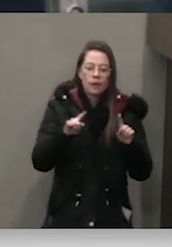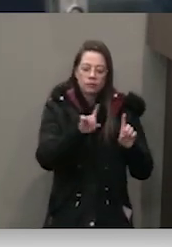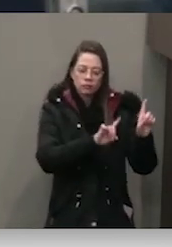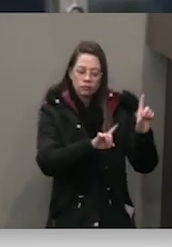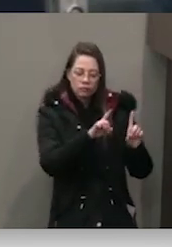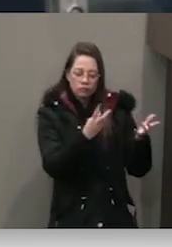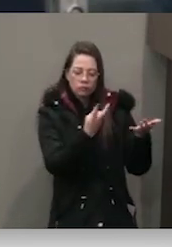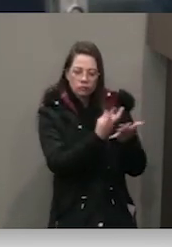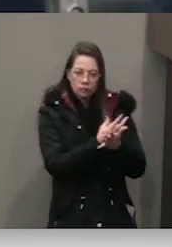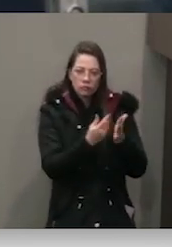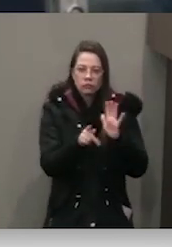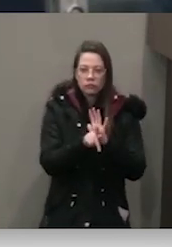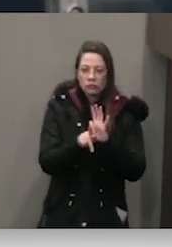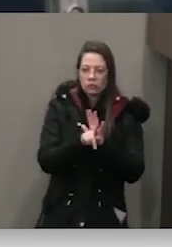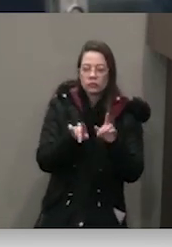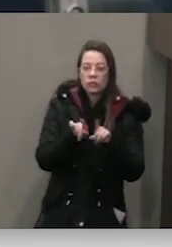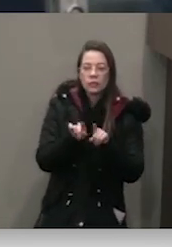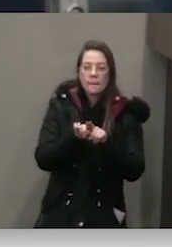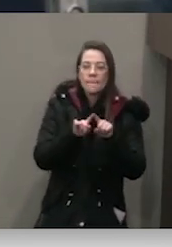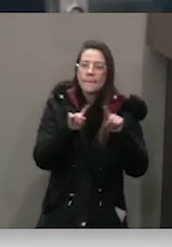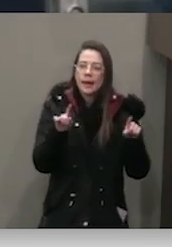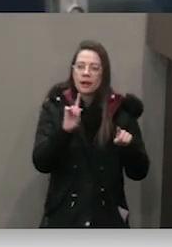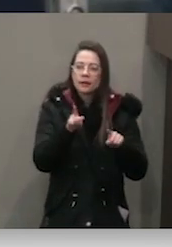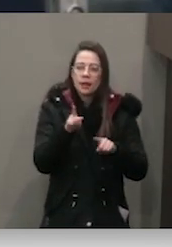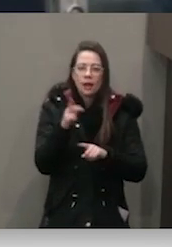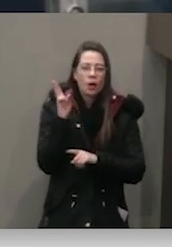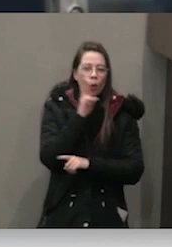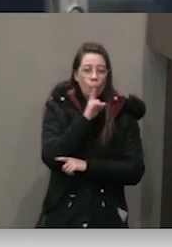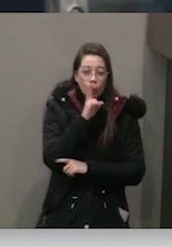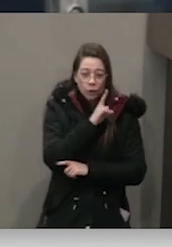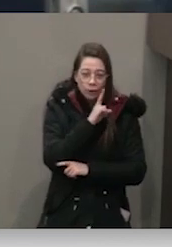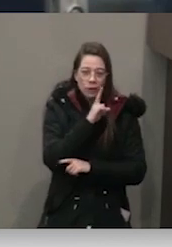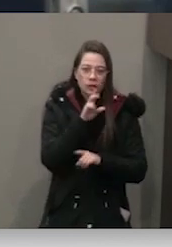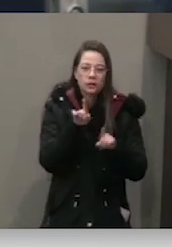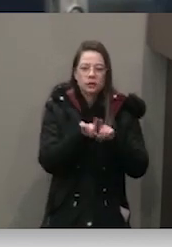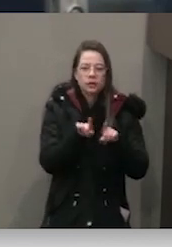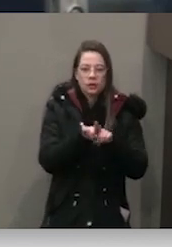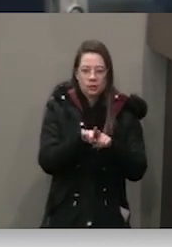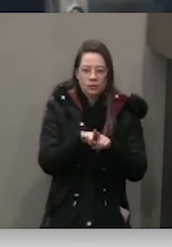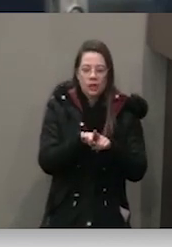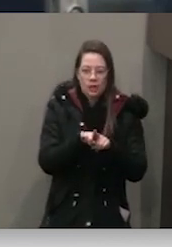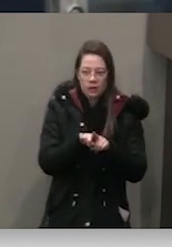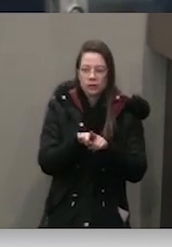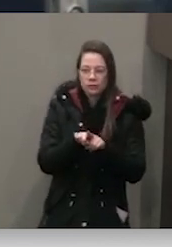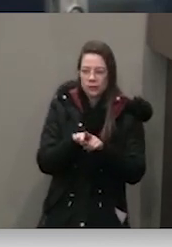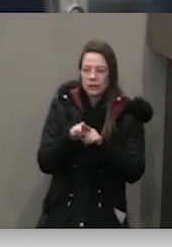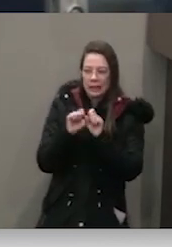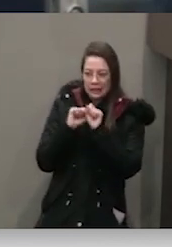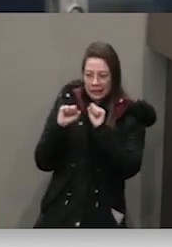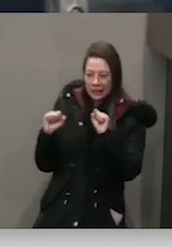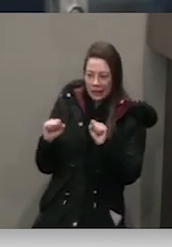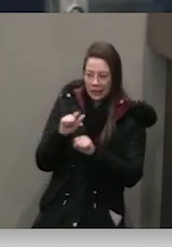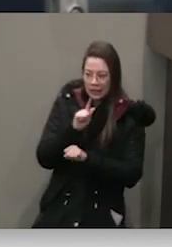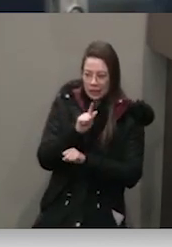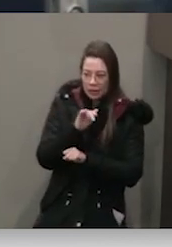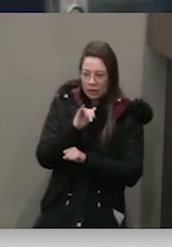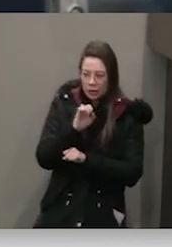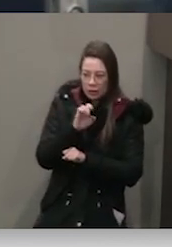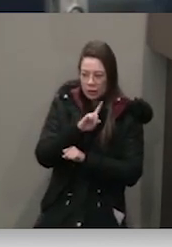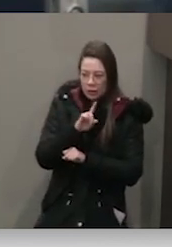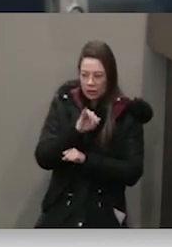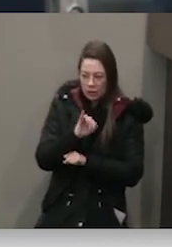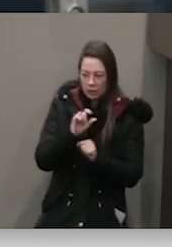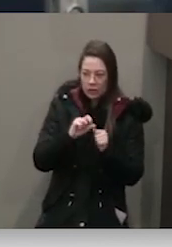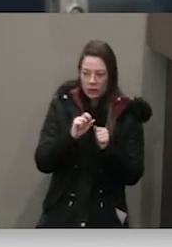outro, sempre existe a necessidade. Mas é urgente, o meu caro secretário Diese, que se faça